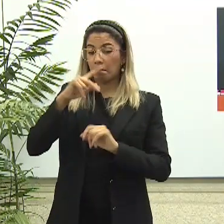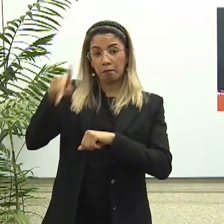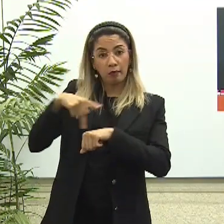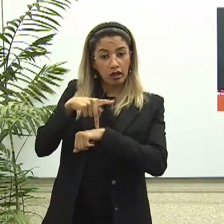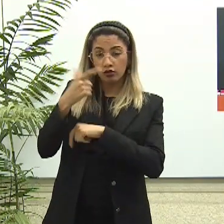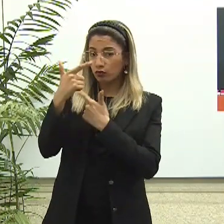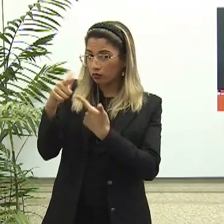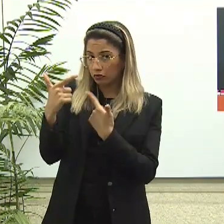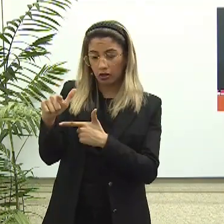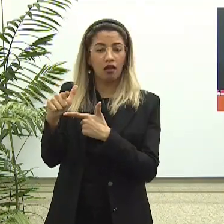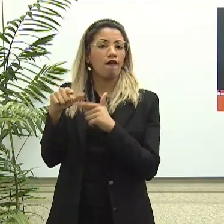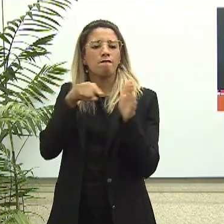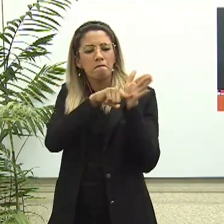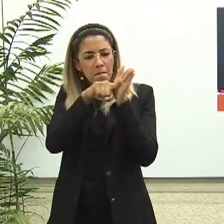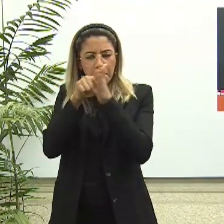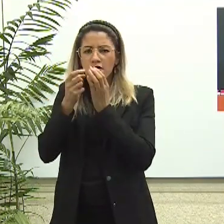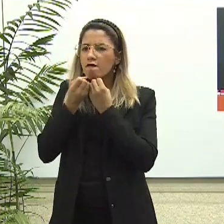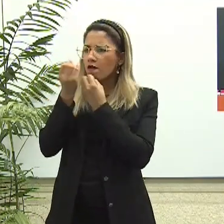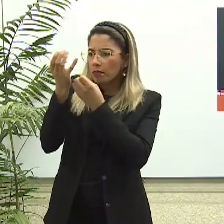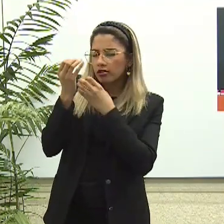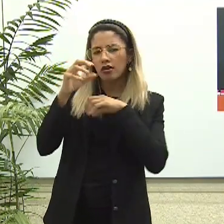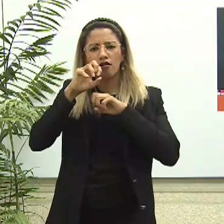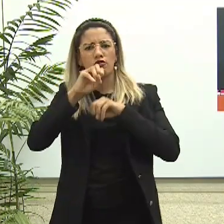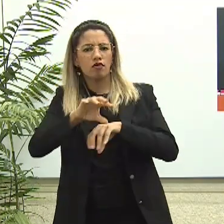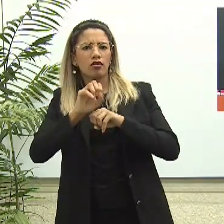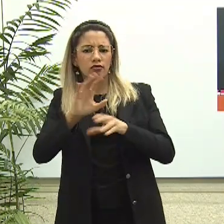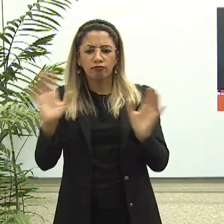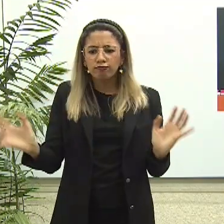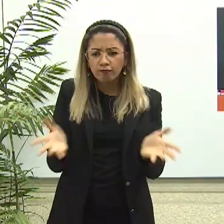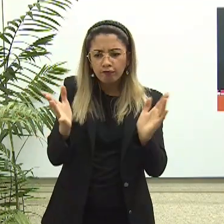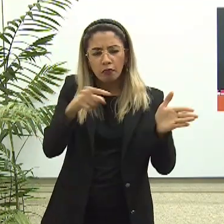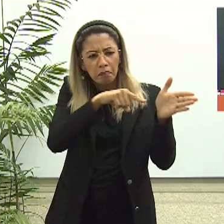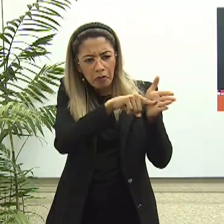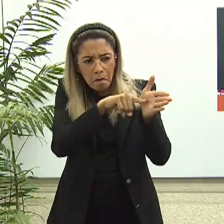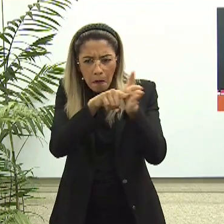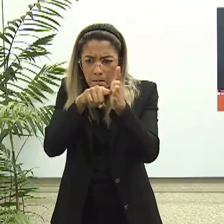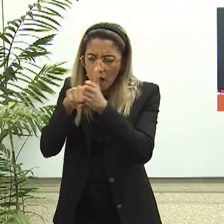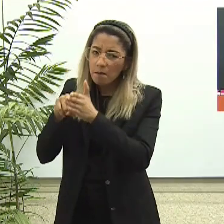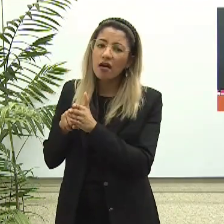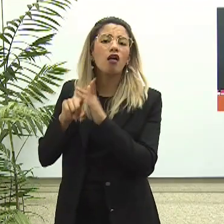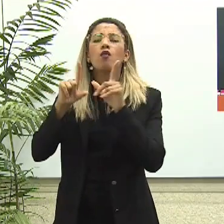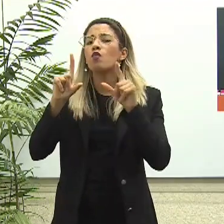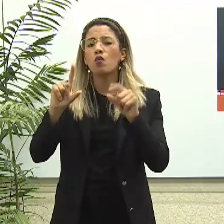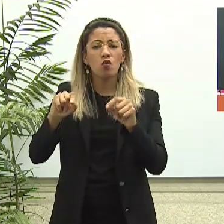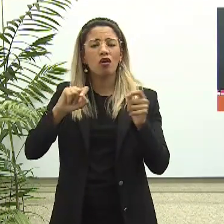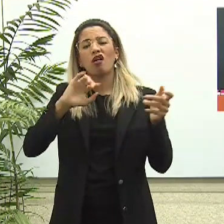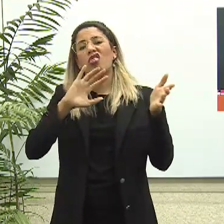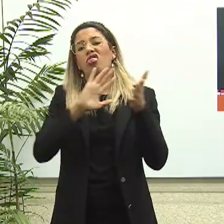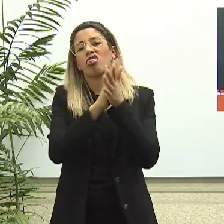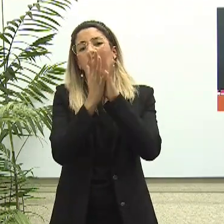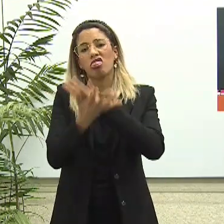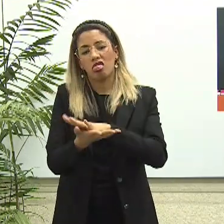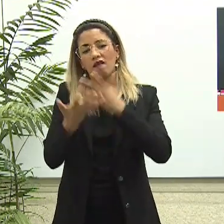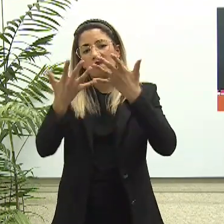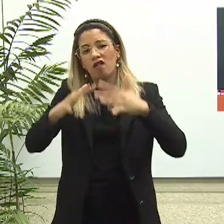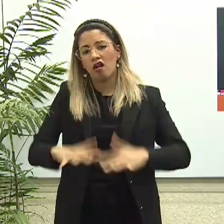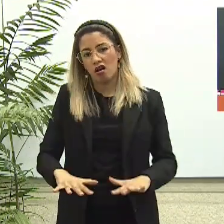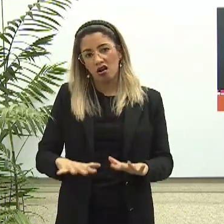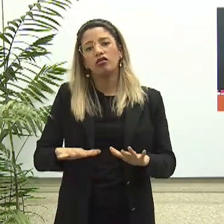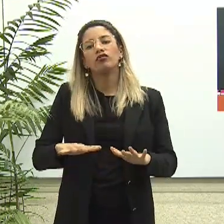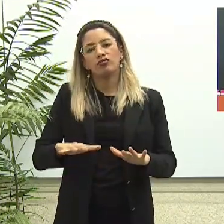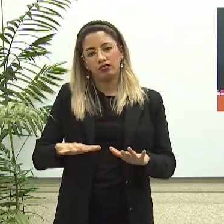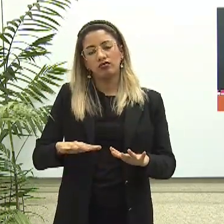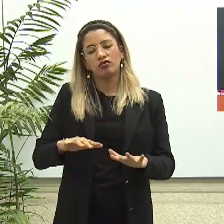que não tem formação educação não tem incentivo à pesquisa está fadado a mais uma vez reproduzir o